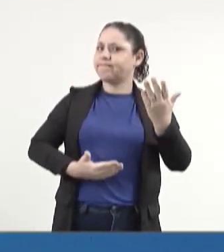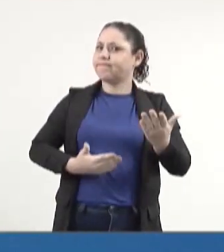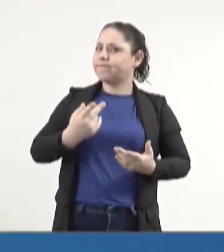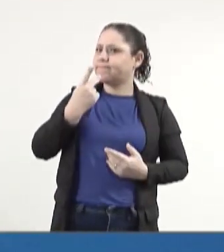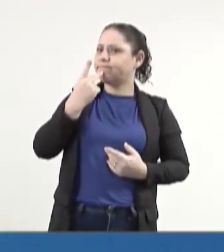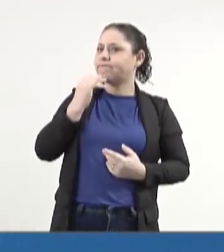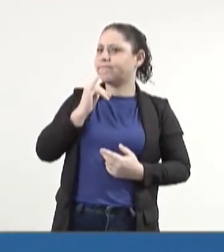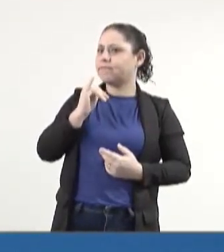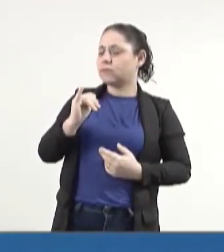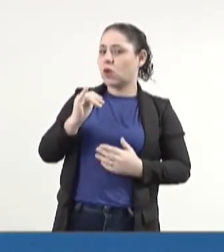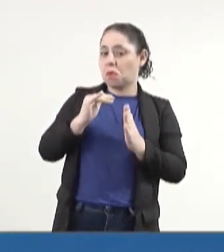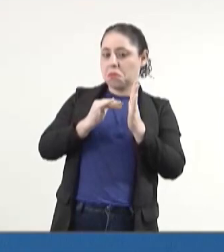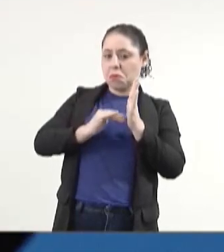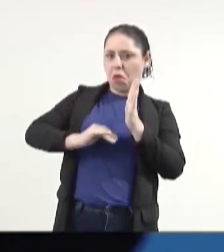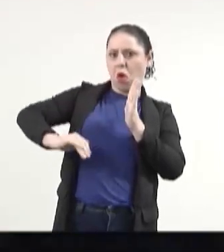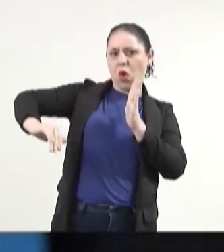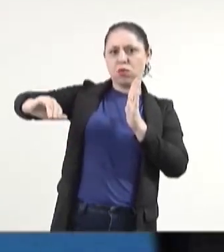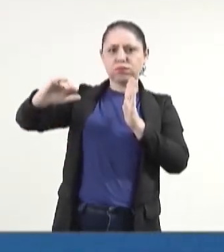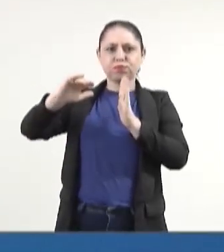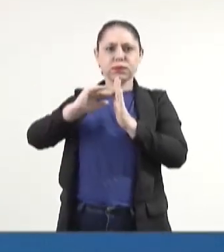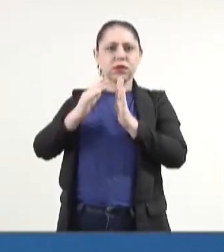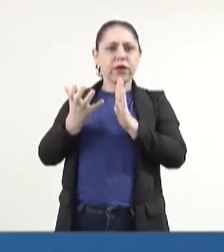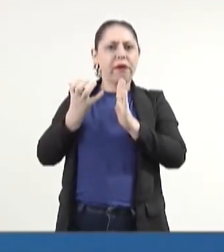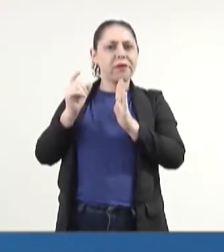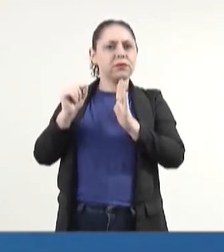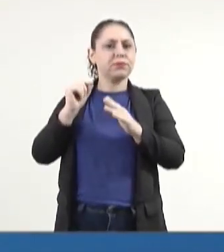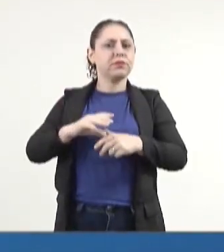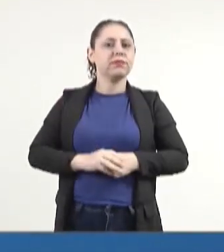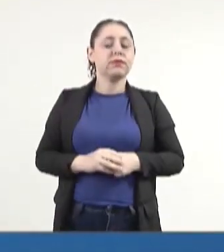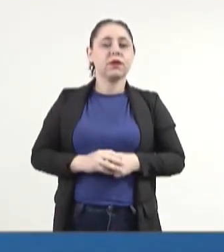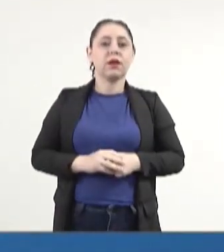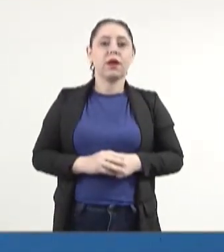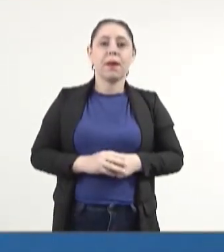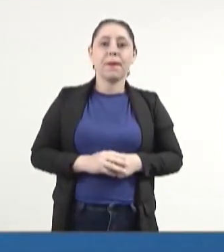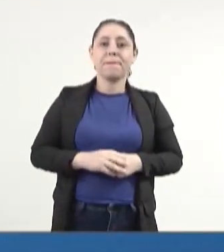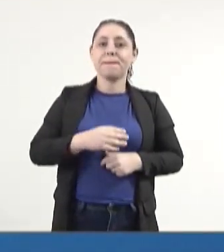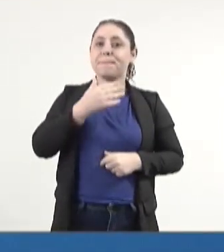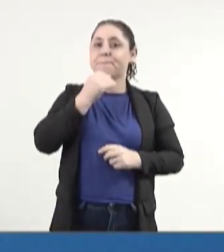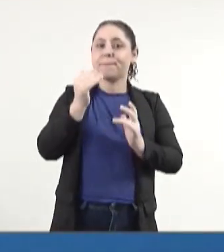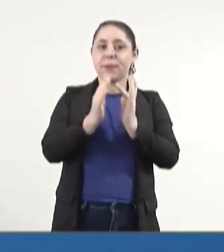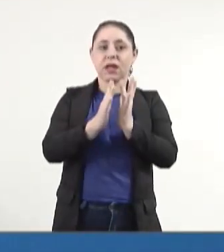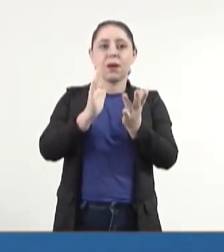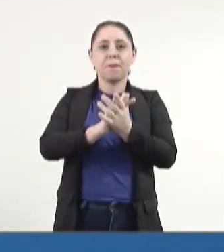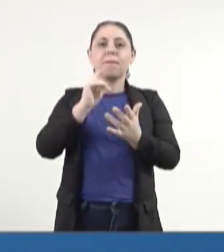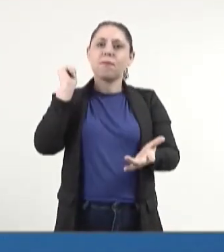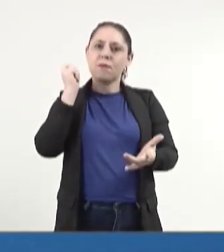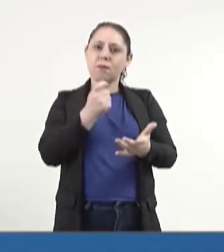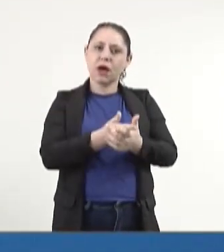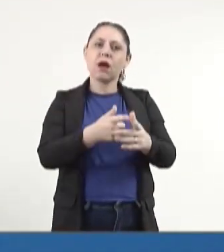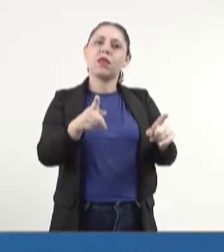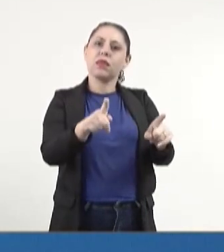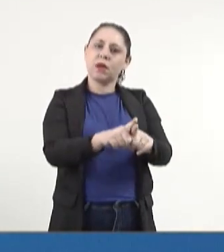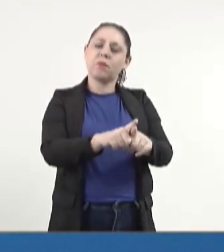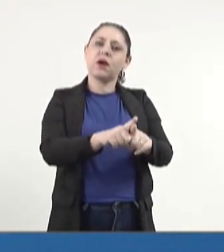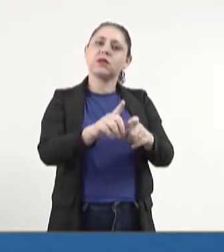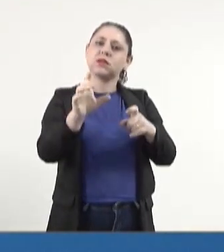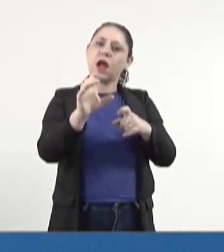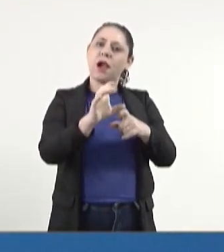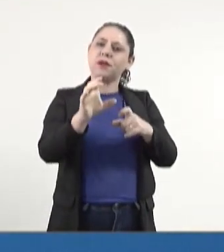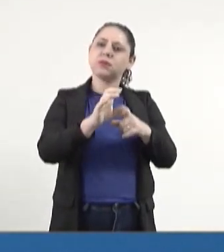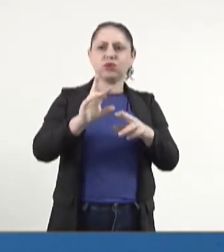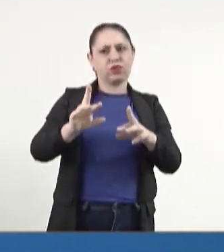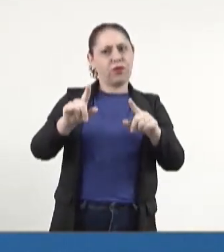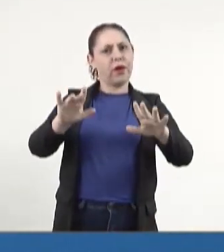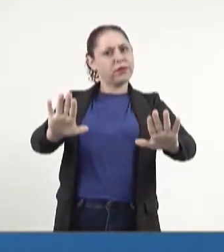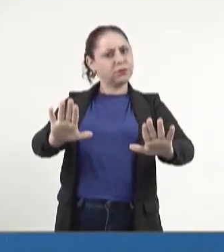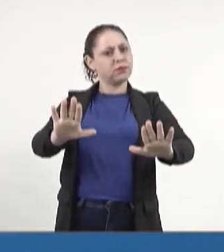que dizia que iria aumentar, queria que os cônjuges iriam pagar também pela CACEMES de forma